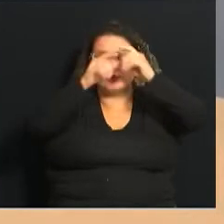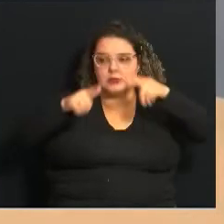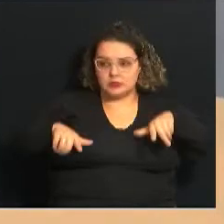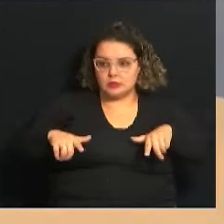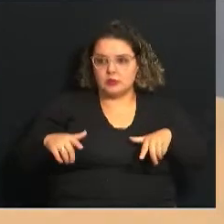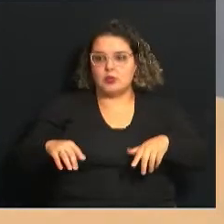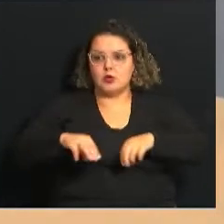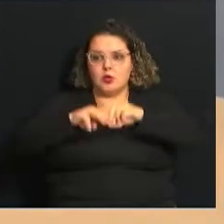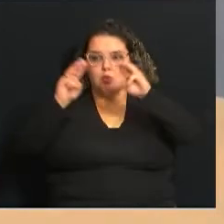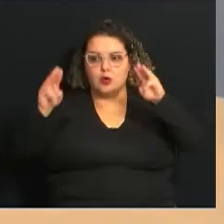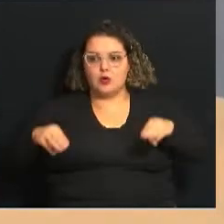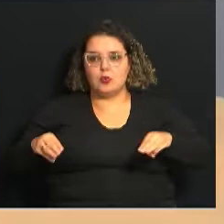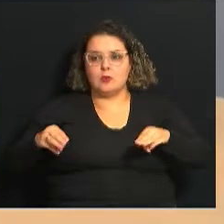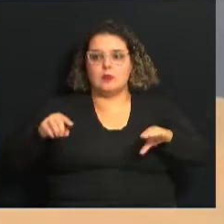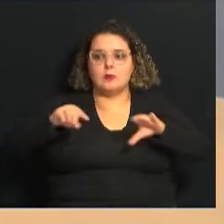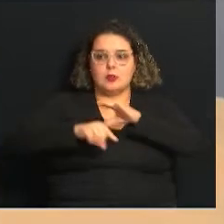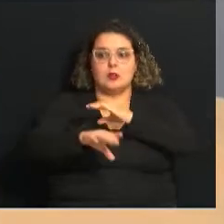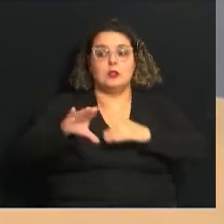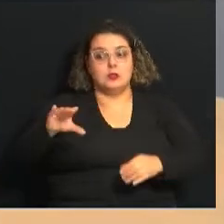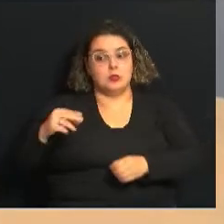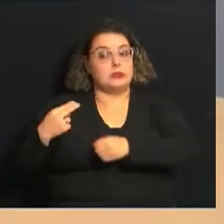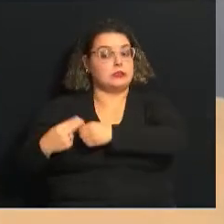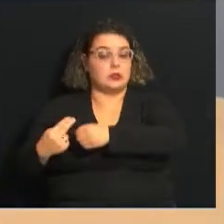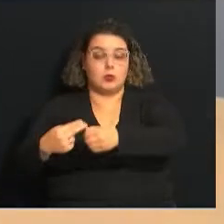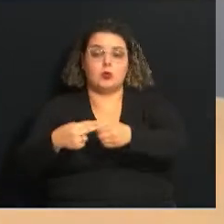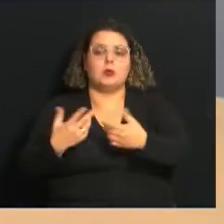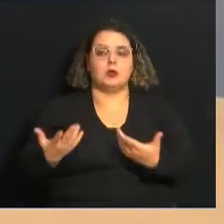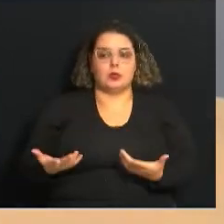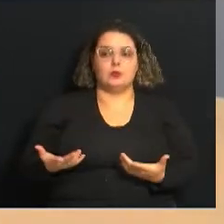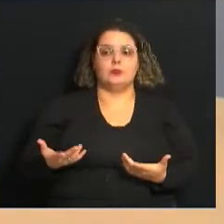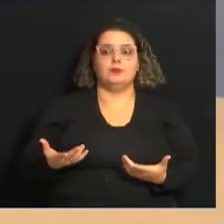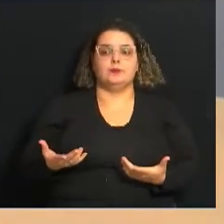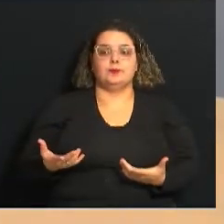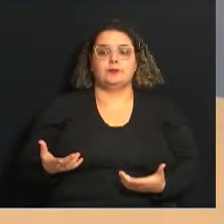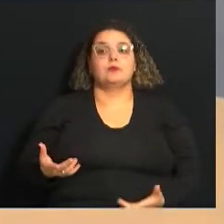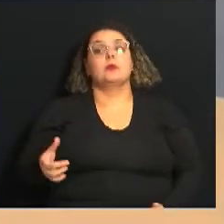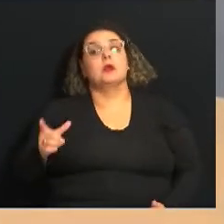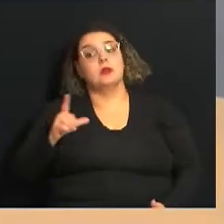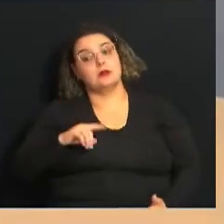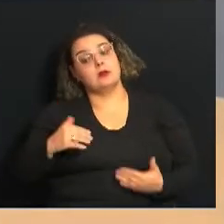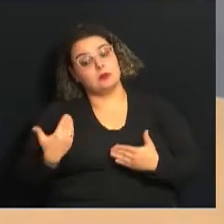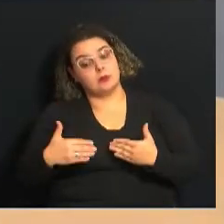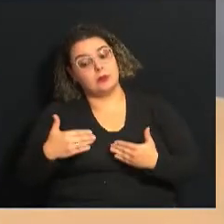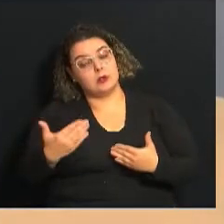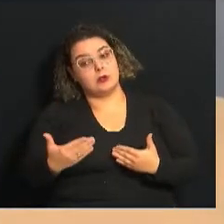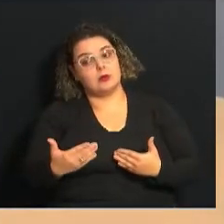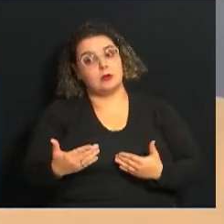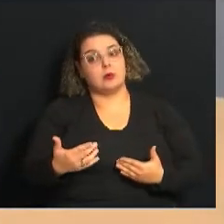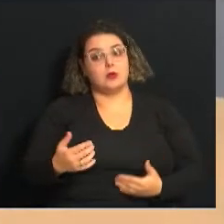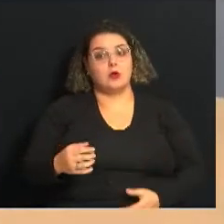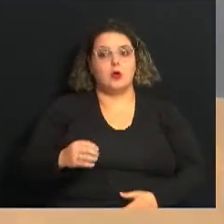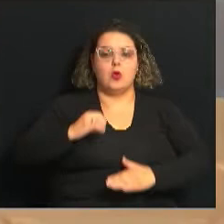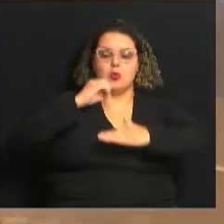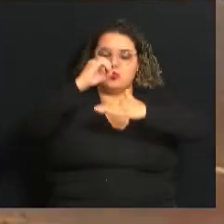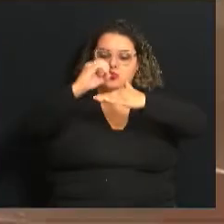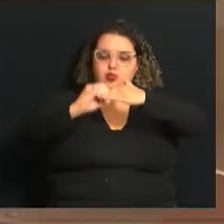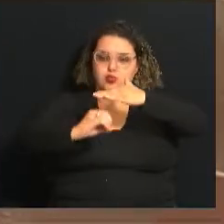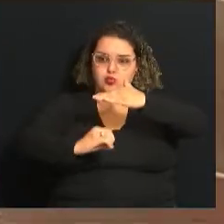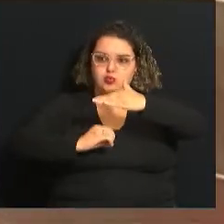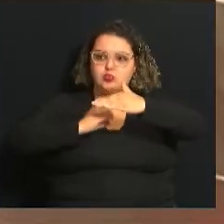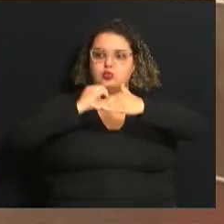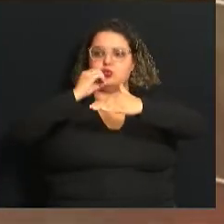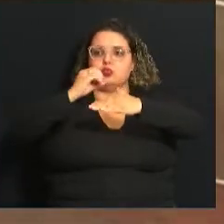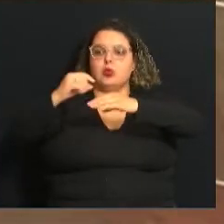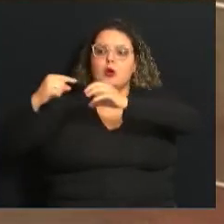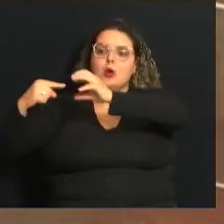Museu Exploratório de Ciências da Unicamp, uma estação que vai ficar daqui para frente 24 horas monitorando a passagem de